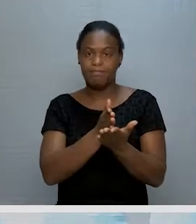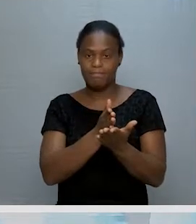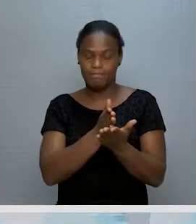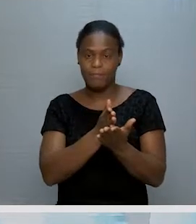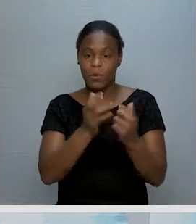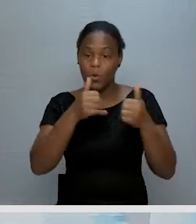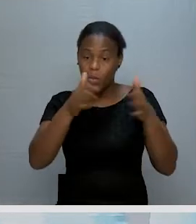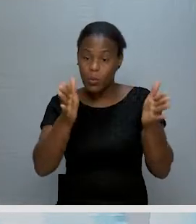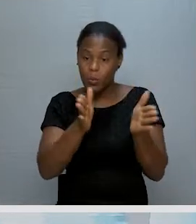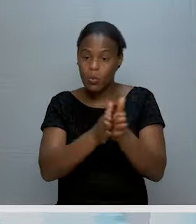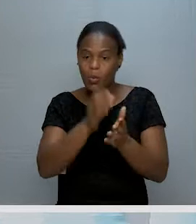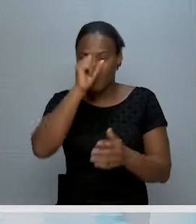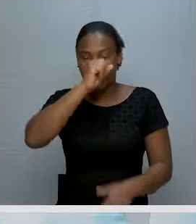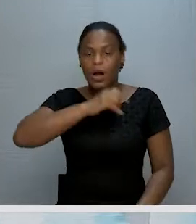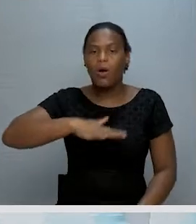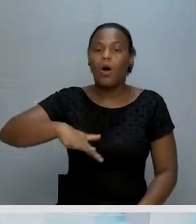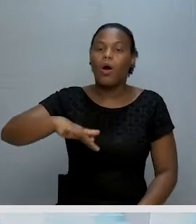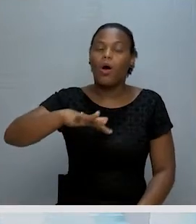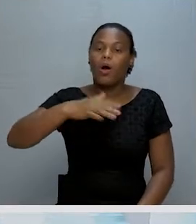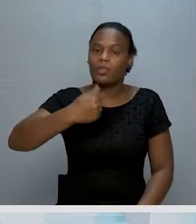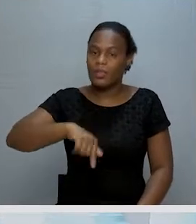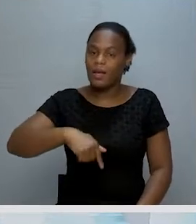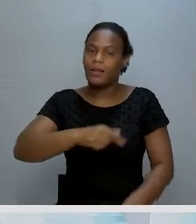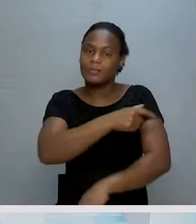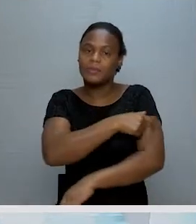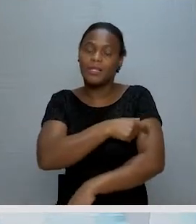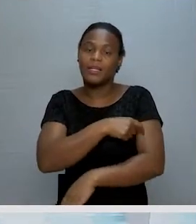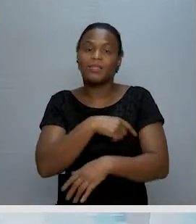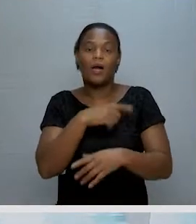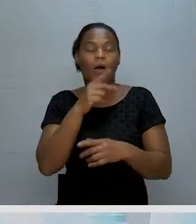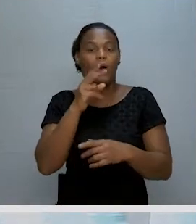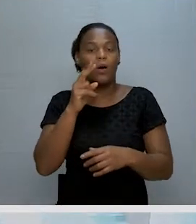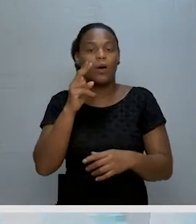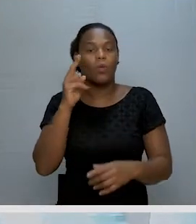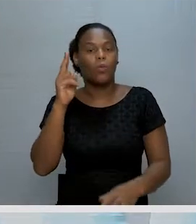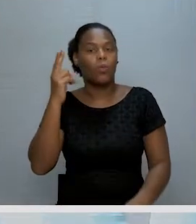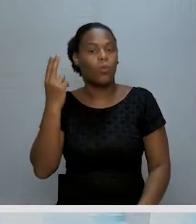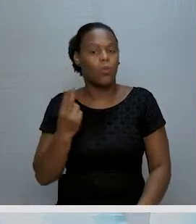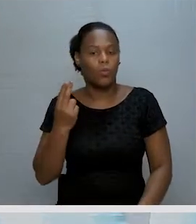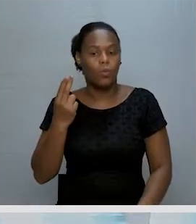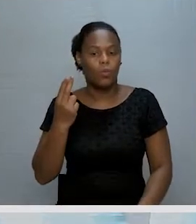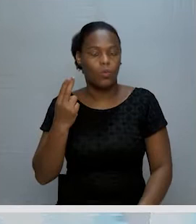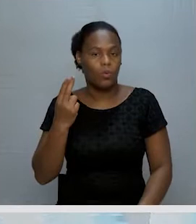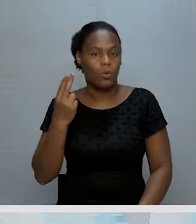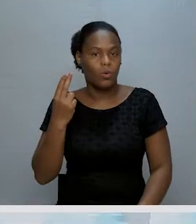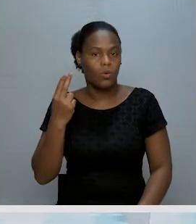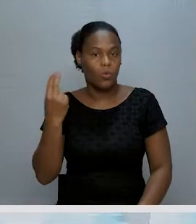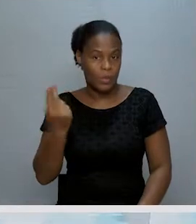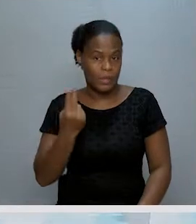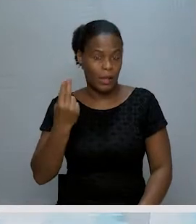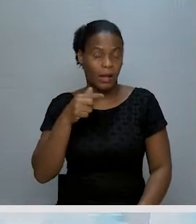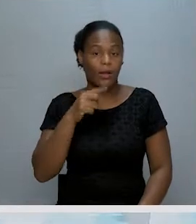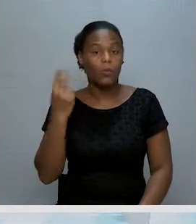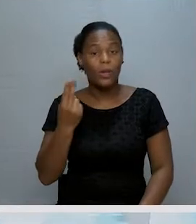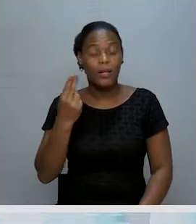partes. O todo, que é a horta aqui, está a representar a unidade. E esta unidade, que